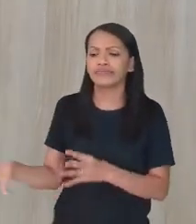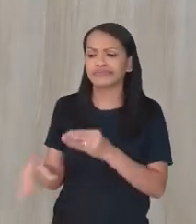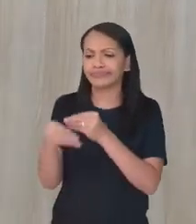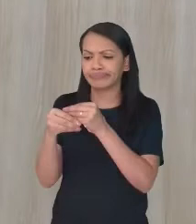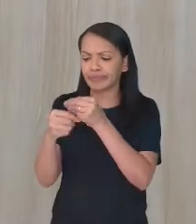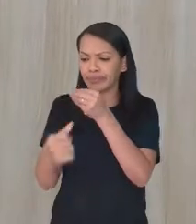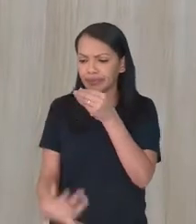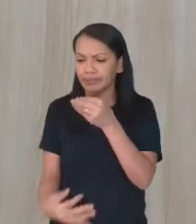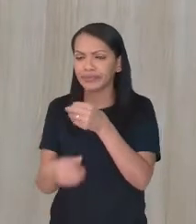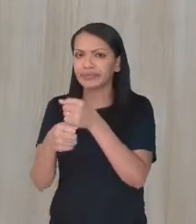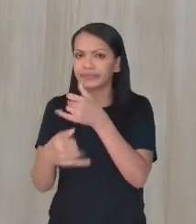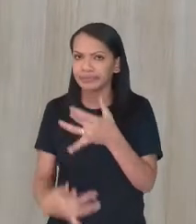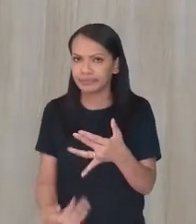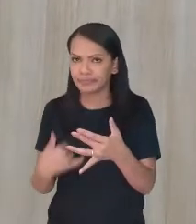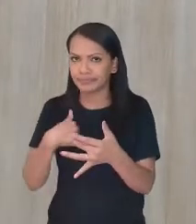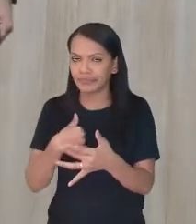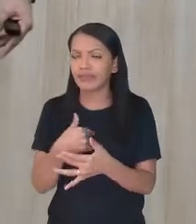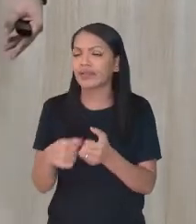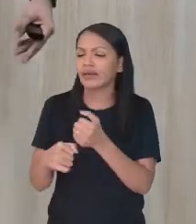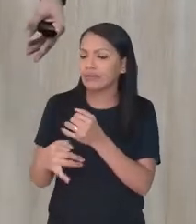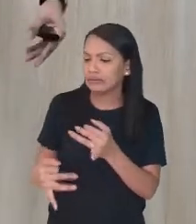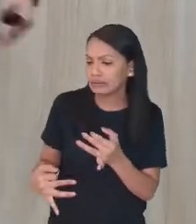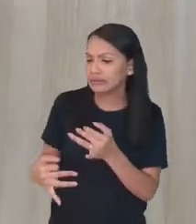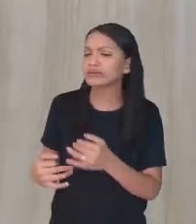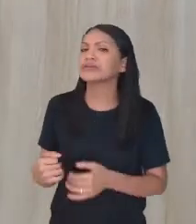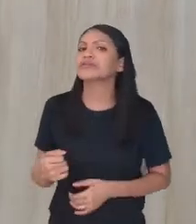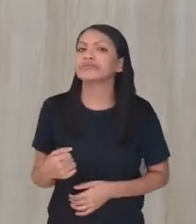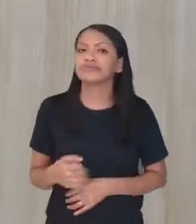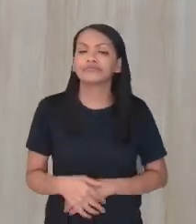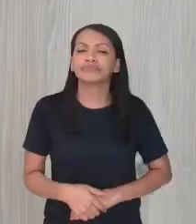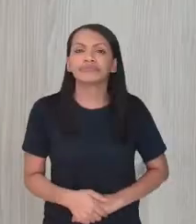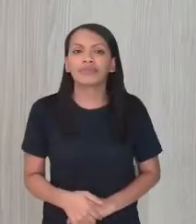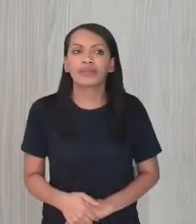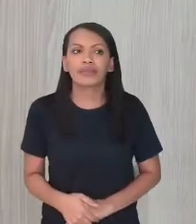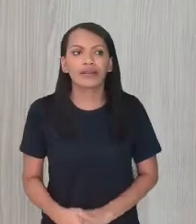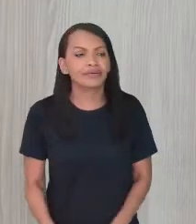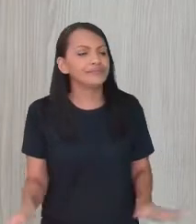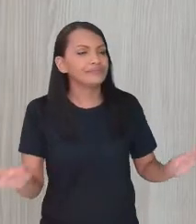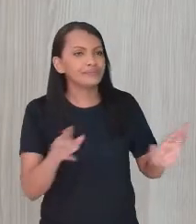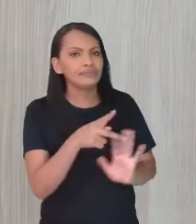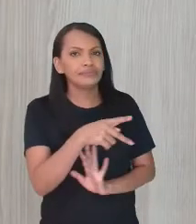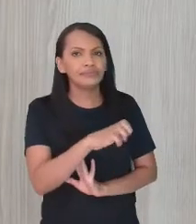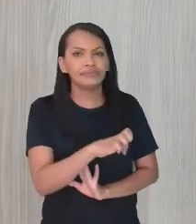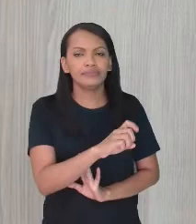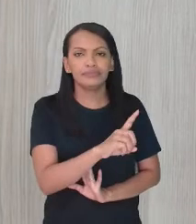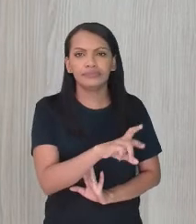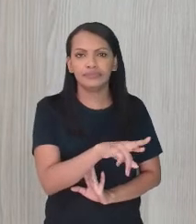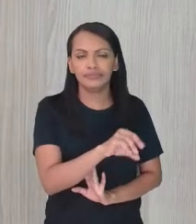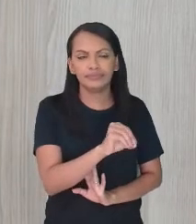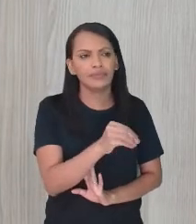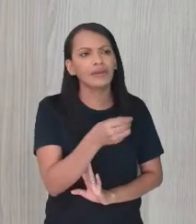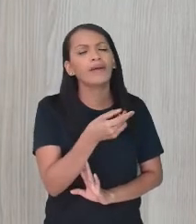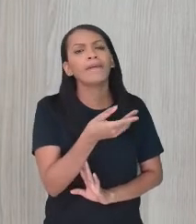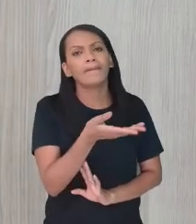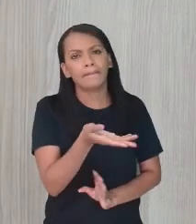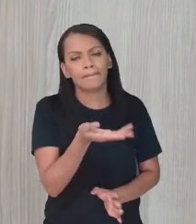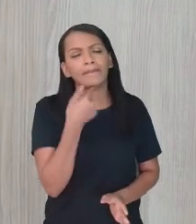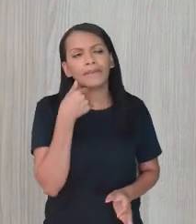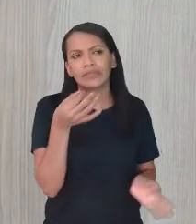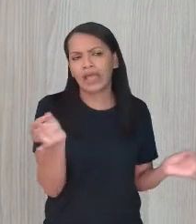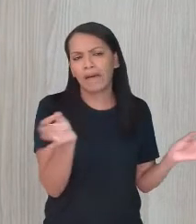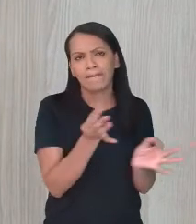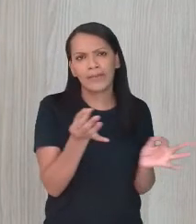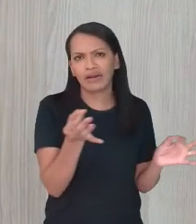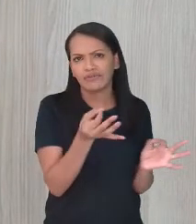fazer em relação aí a essa solução de problemas? Fale comigo. Ah, Pedro, tá perfeito. Agora eu posso deixar um desafio